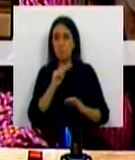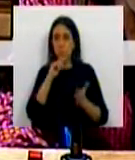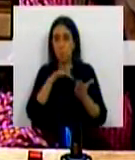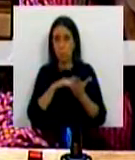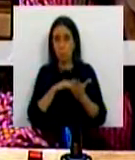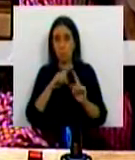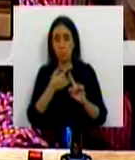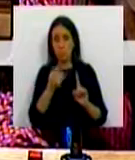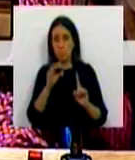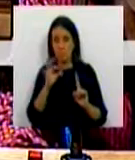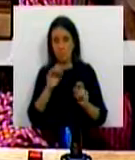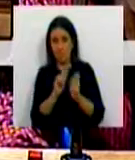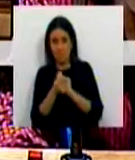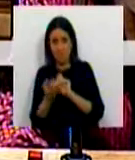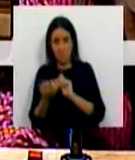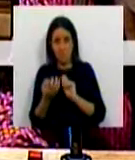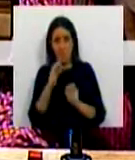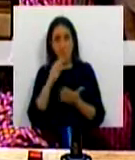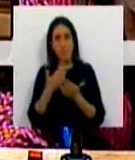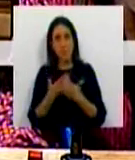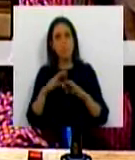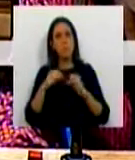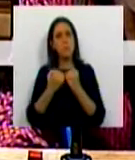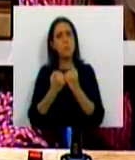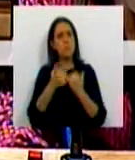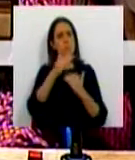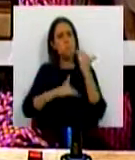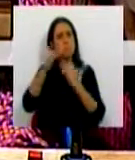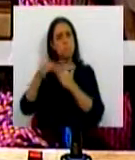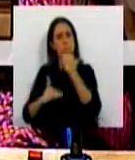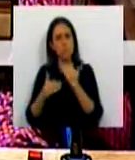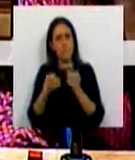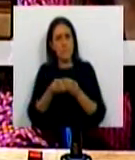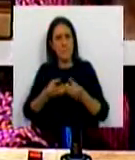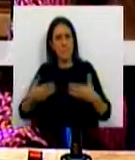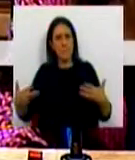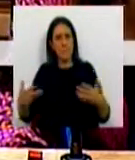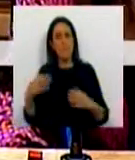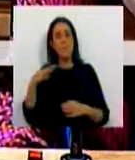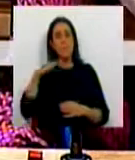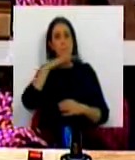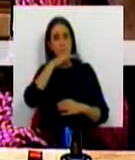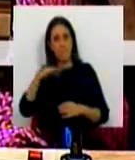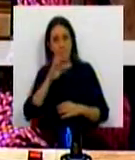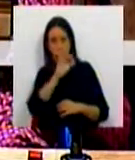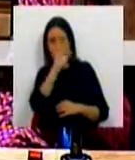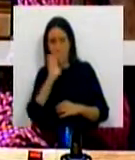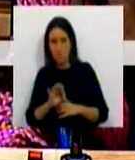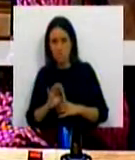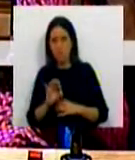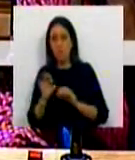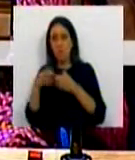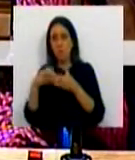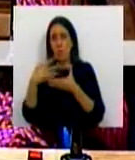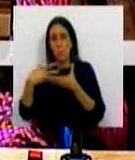2014, assistiu-se a um agravar das desigualdades sociais. Os benefícios do quociente familiar e do alargamento das deduções à